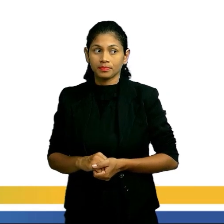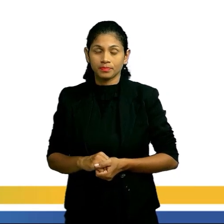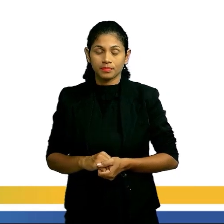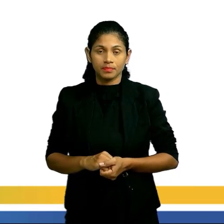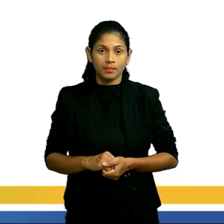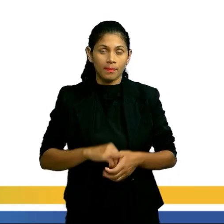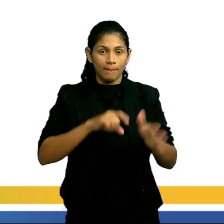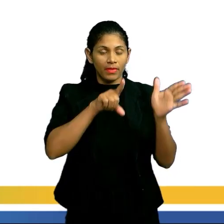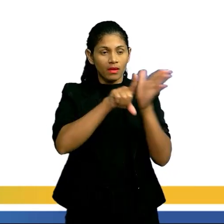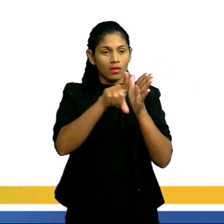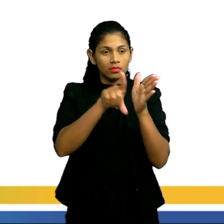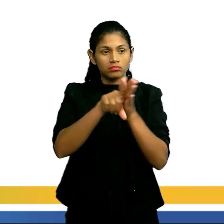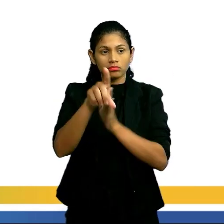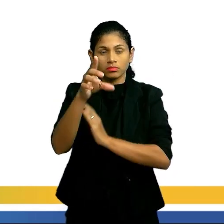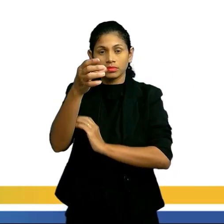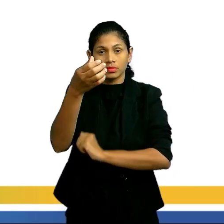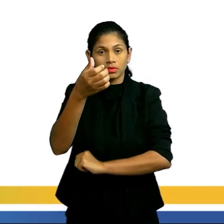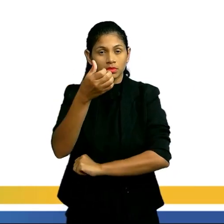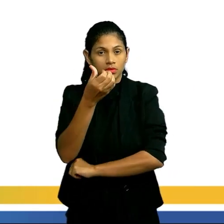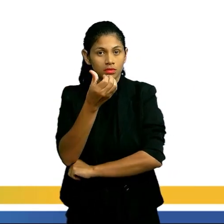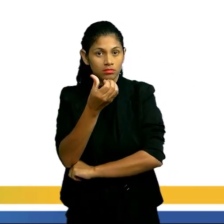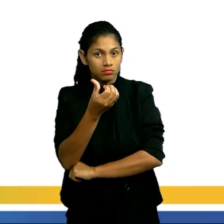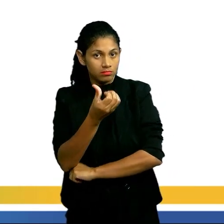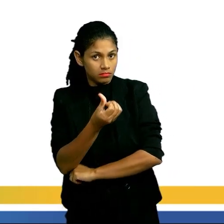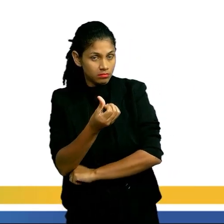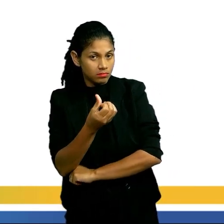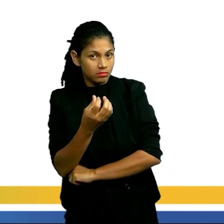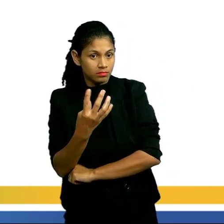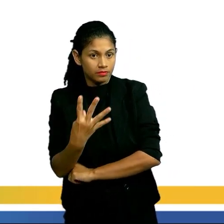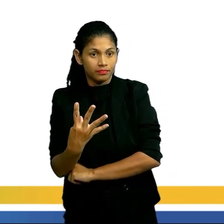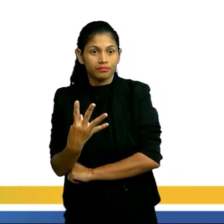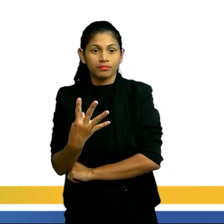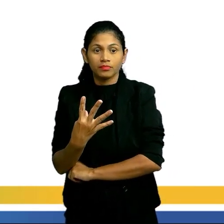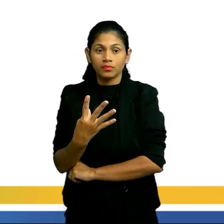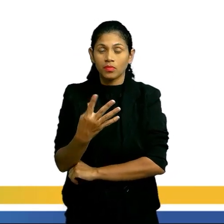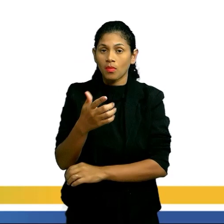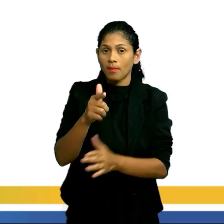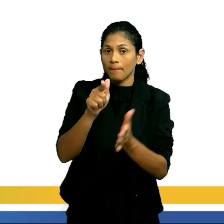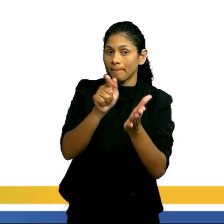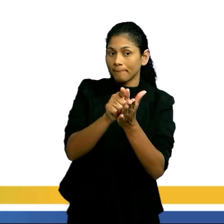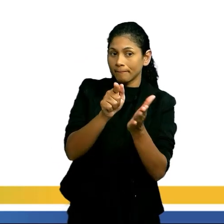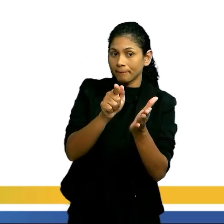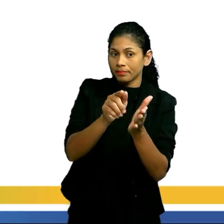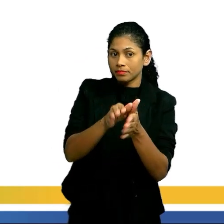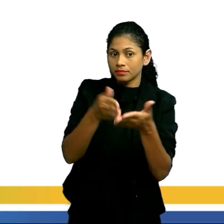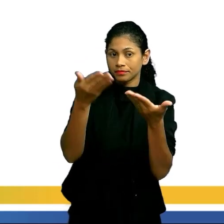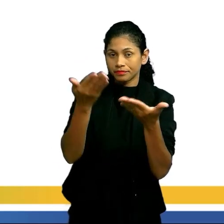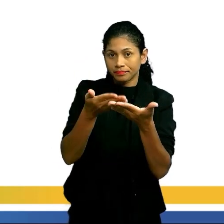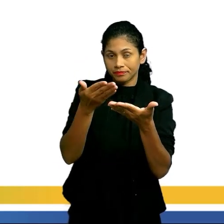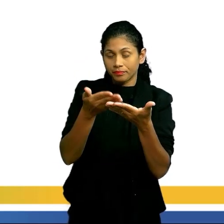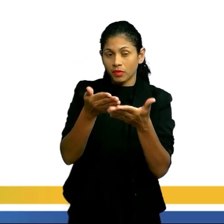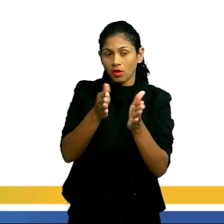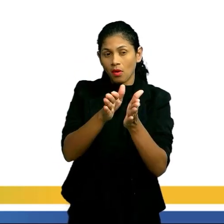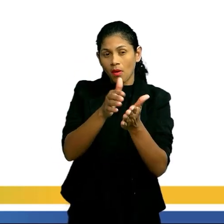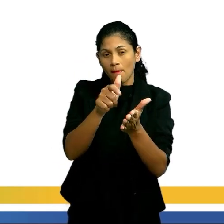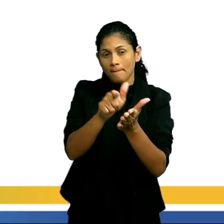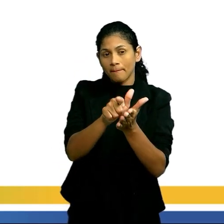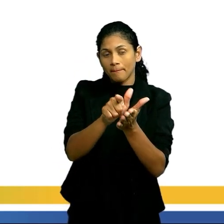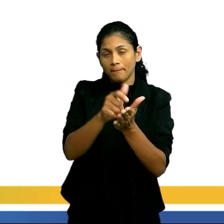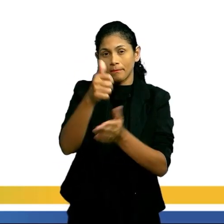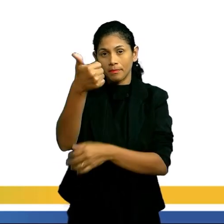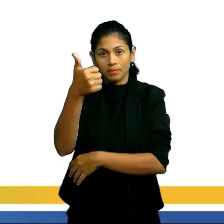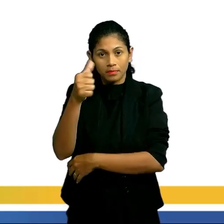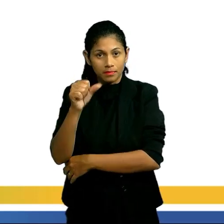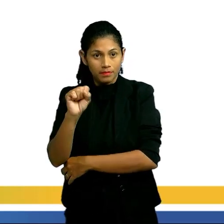Questão 64. Livro Resolve Enem 2, na página 182. A figura indica um